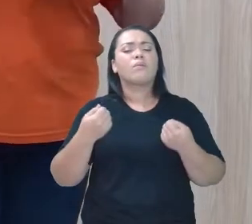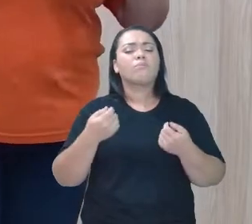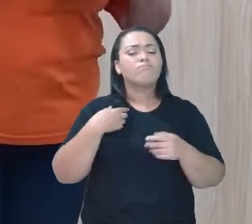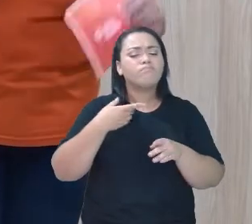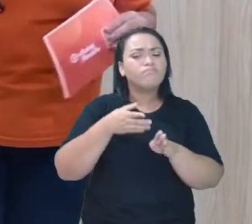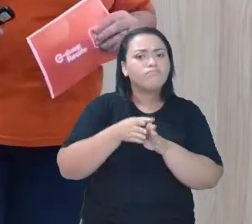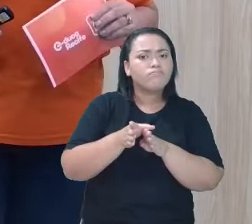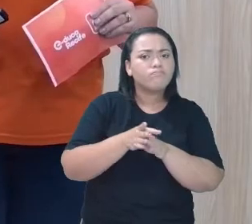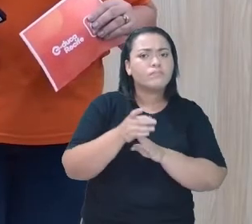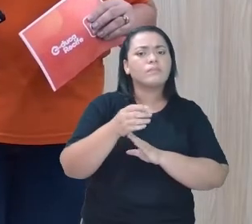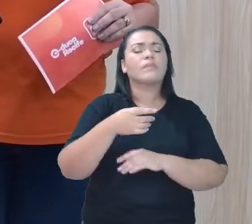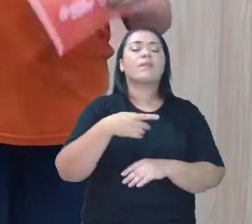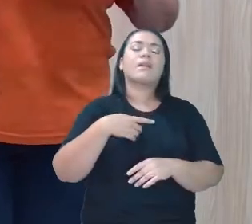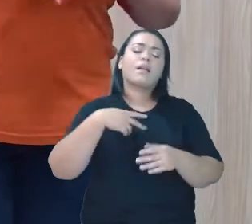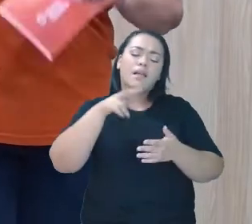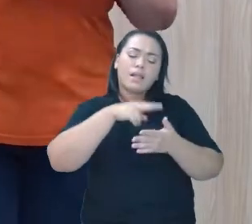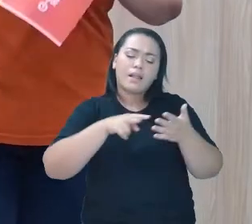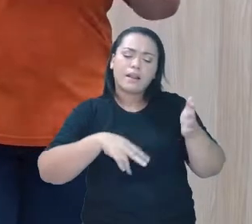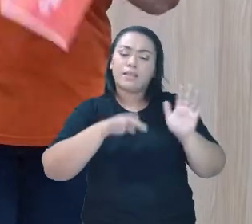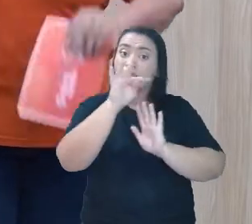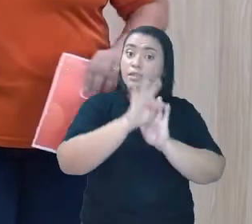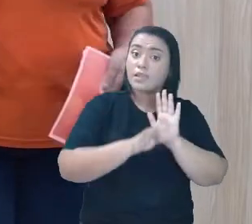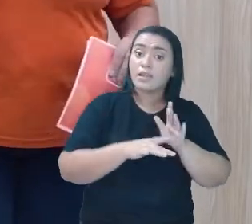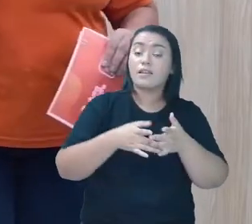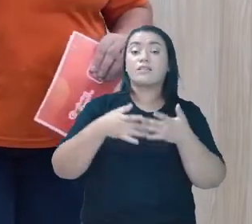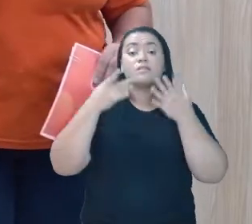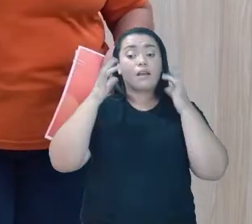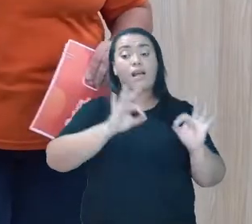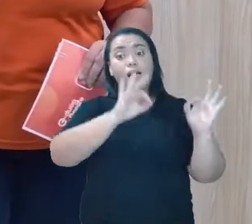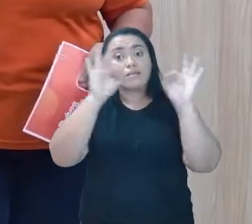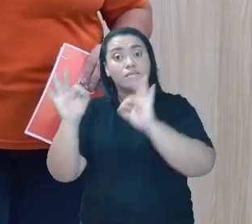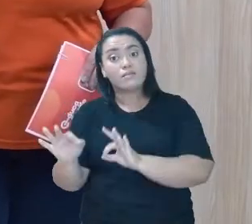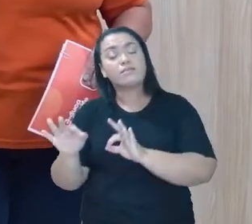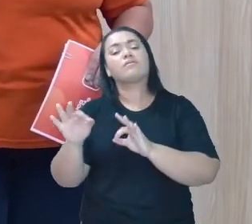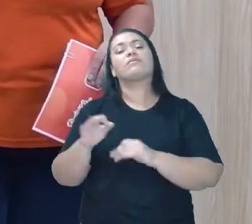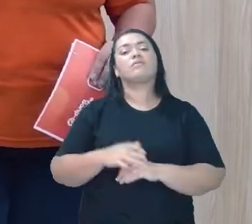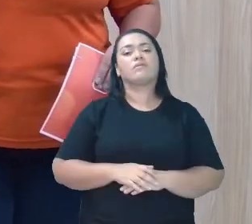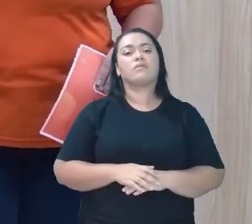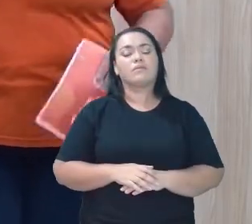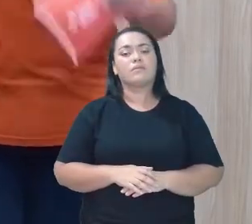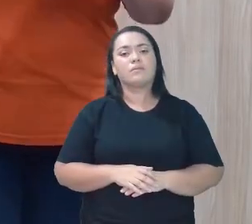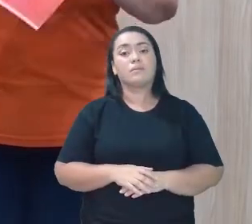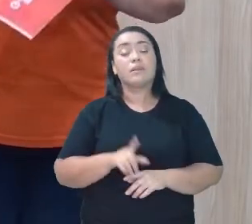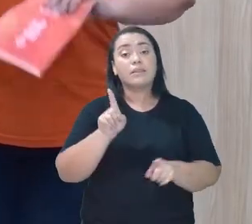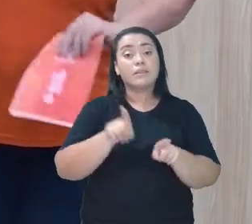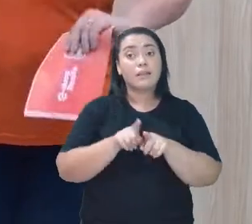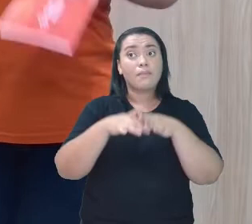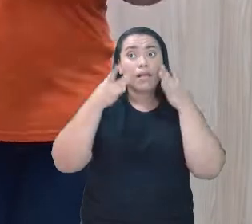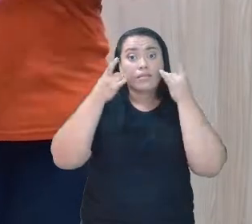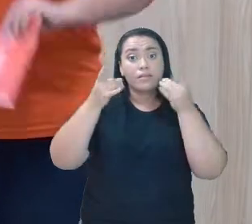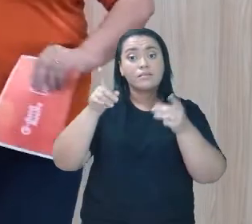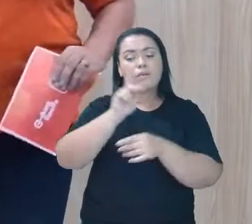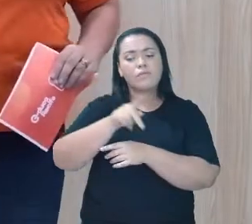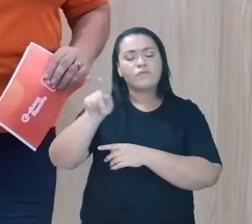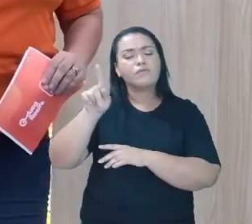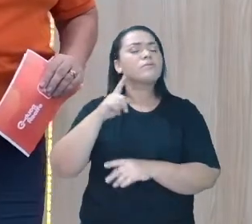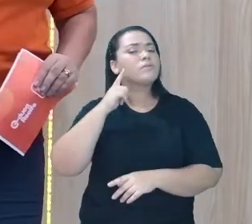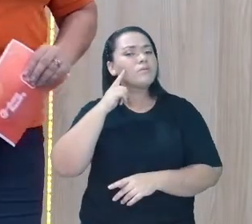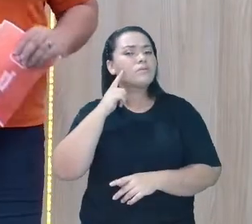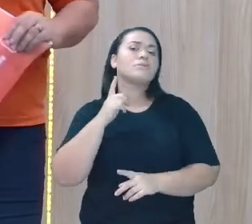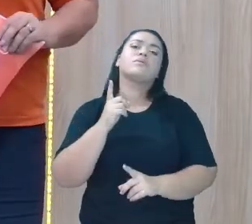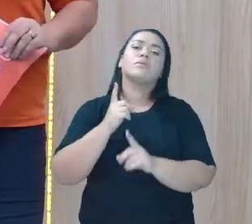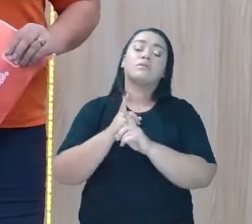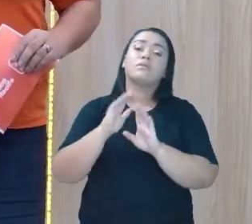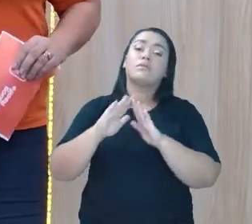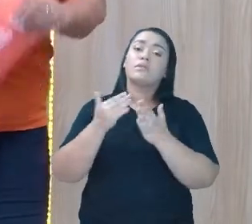texto, assiste aos vídeos, presta atenção na aula lá do seu professor, né? E diz ao seu professor que você está